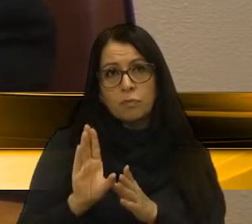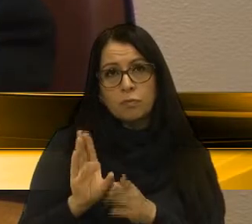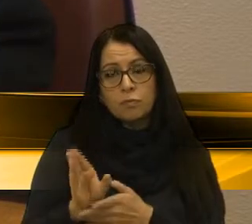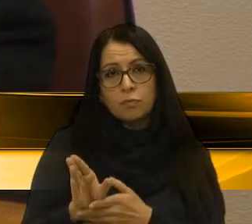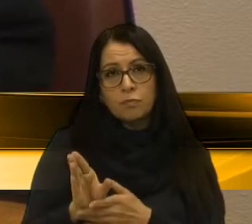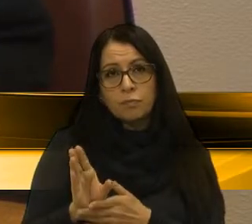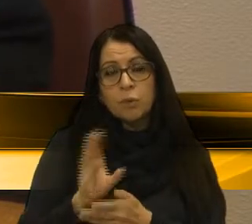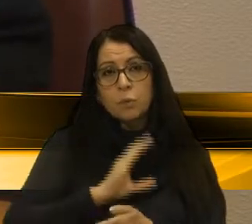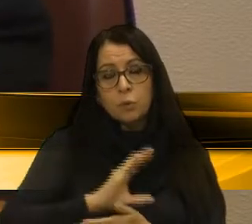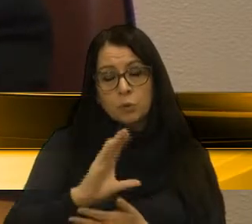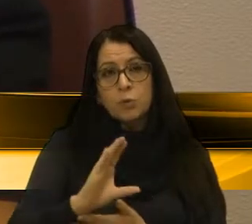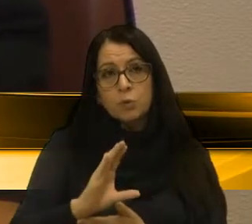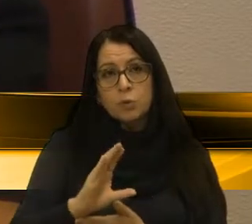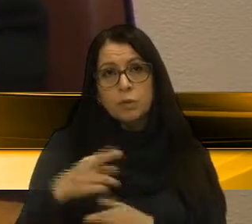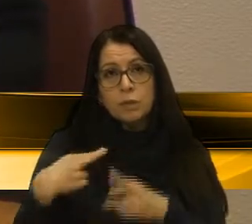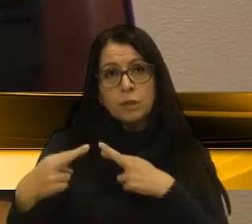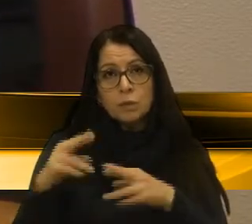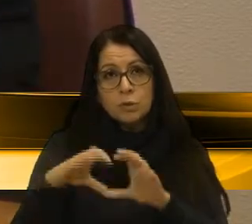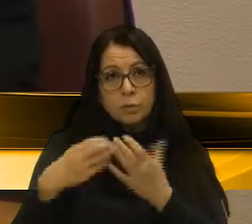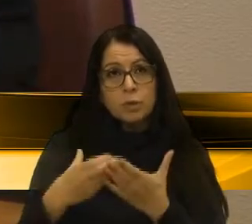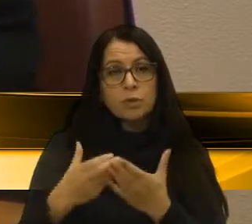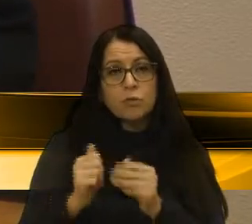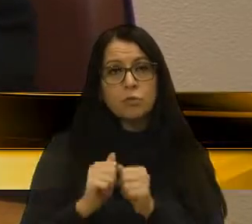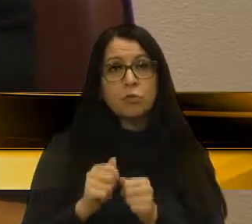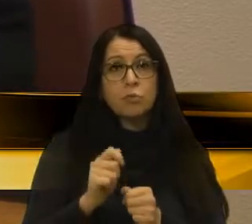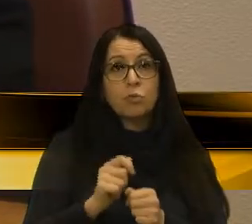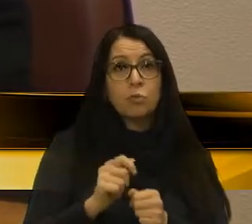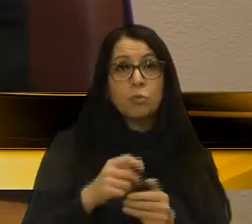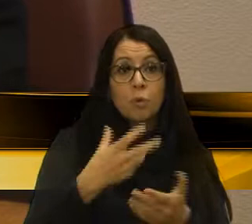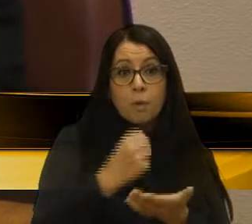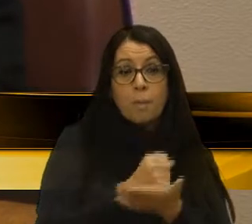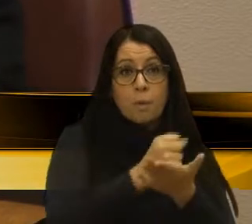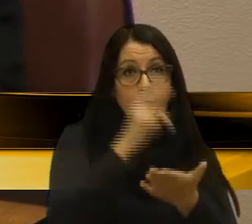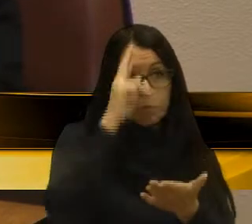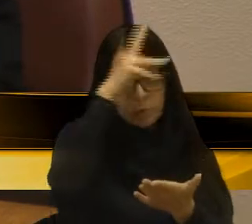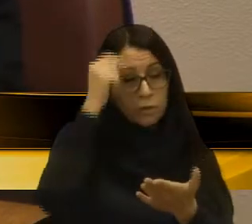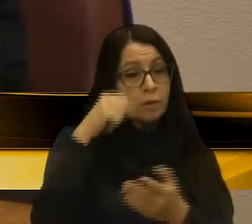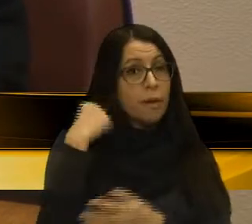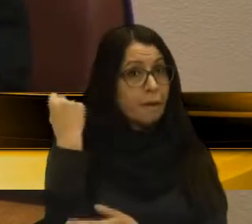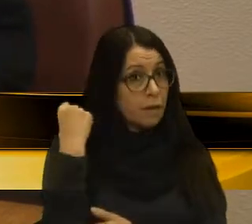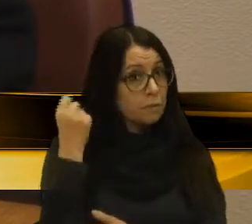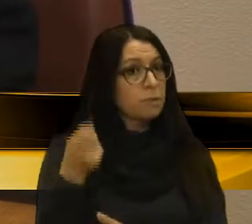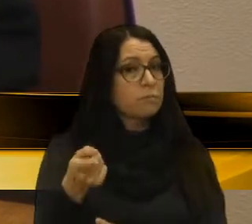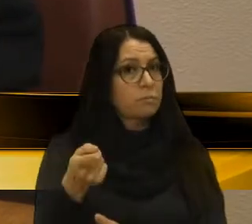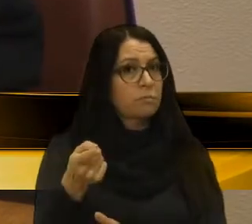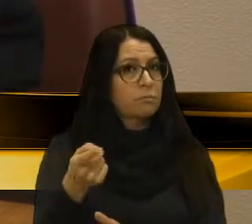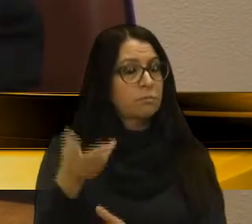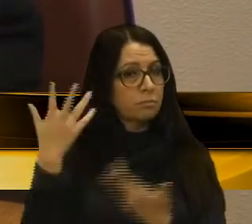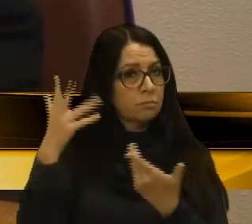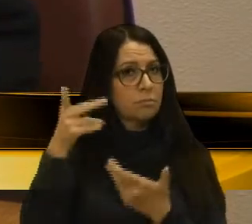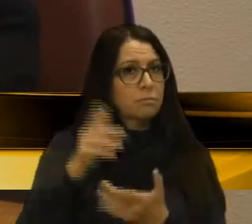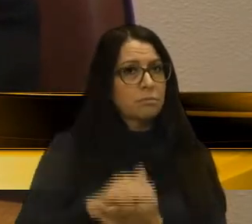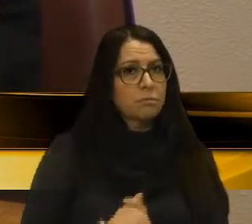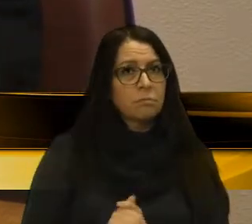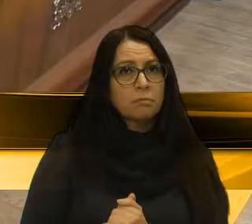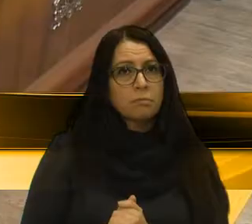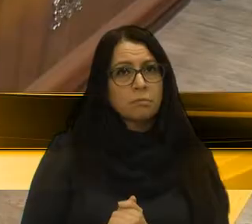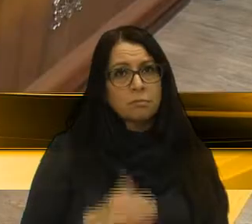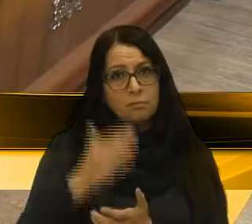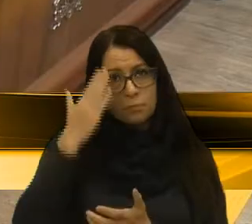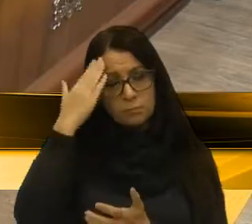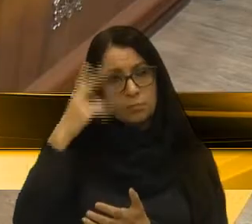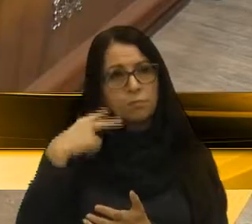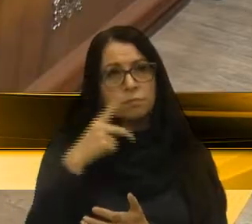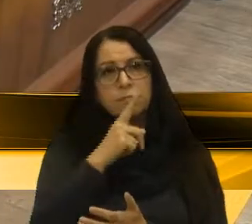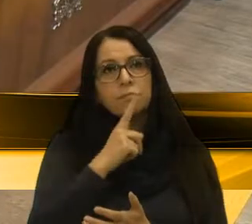da coordenadoria de relações comunitárias, com aval do prefeito, enfim, é gravíssimo isso. Eu quero parabenizar pela sua fala. Obrigado, vereador Roberto. Então, só